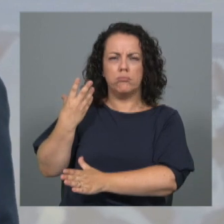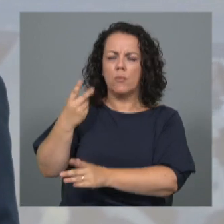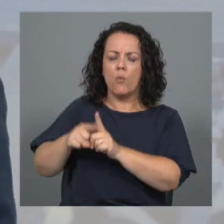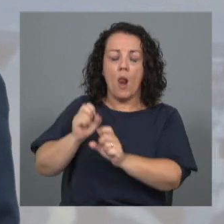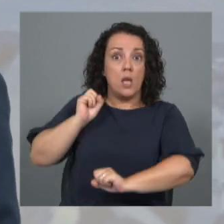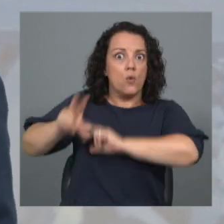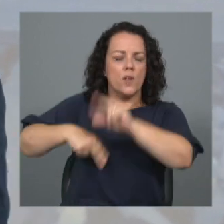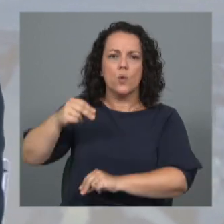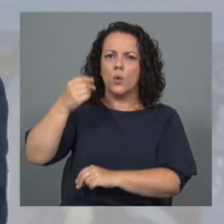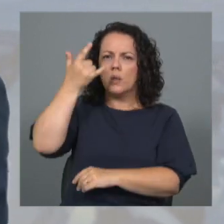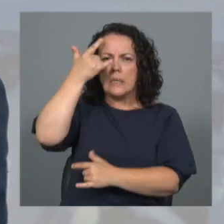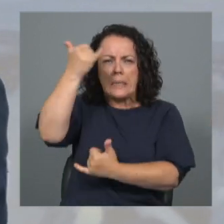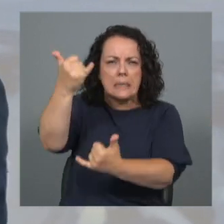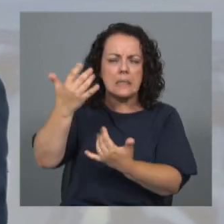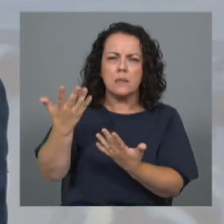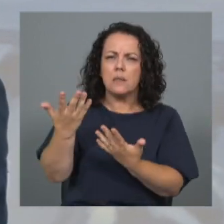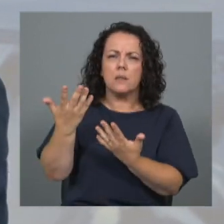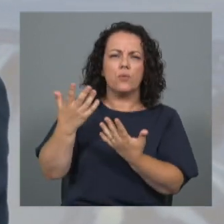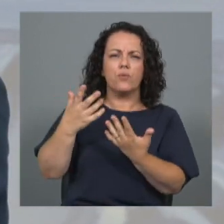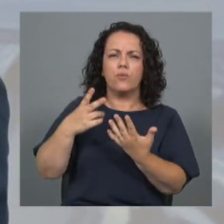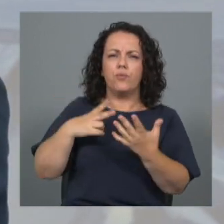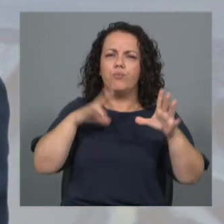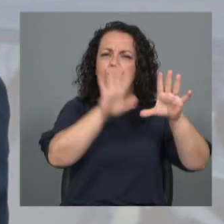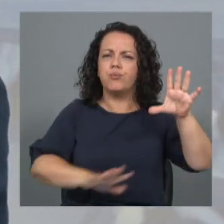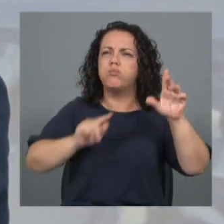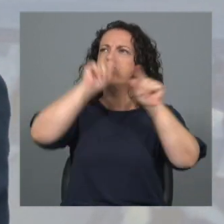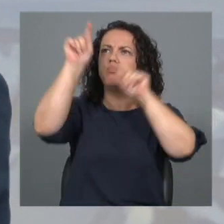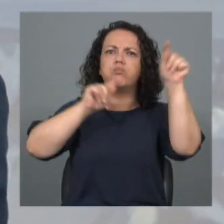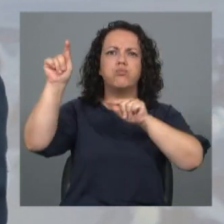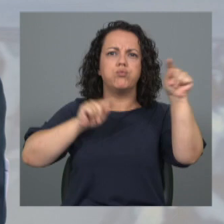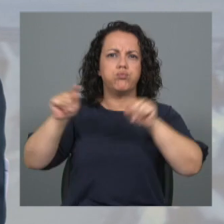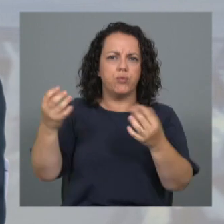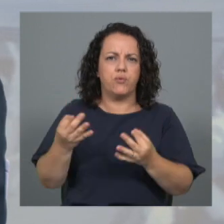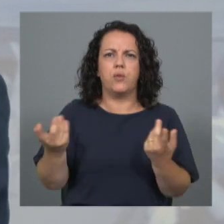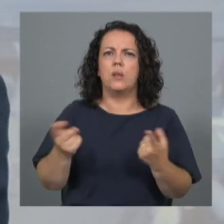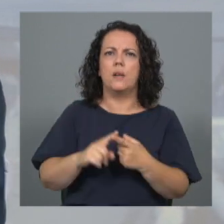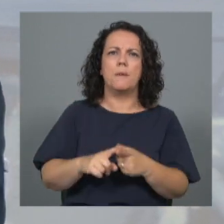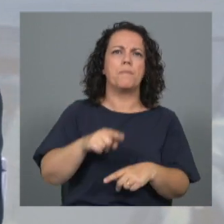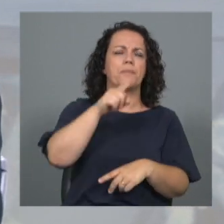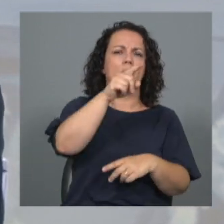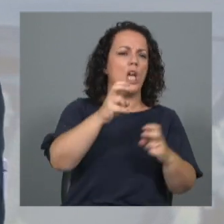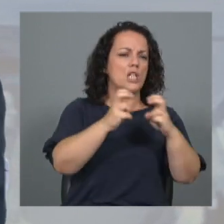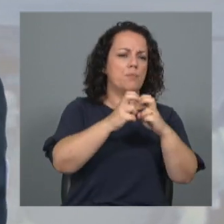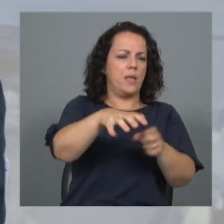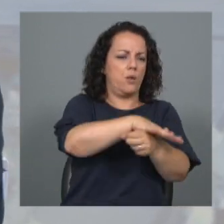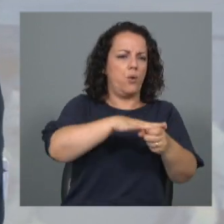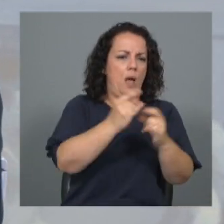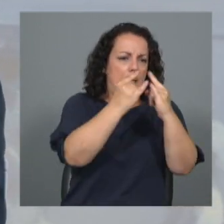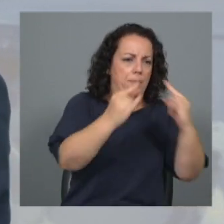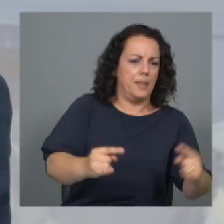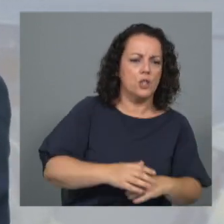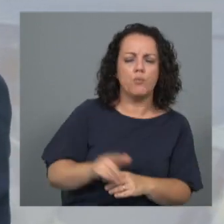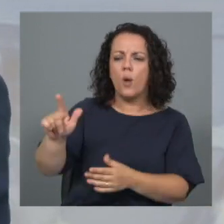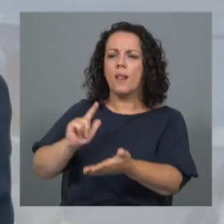inovadora, criativa, em várias zonas do país. De Espinho, num parque de campismo, a Tavira,